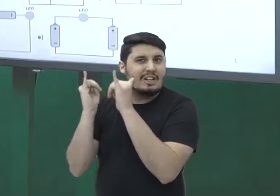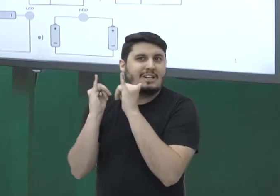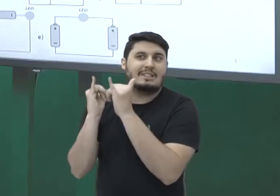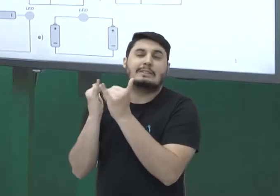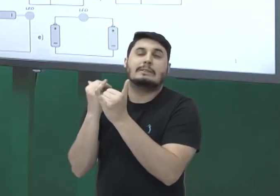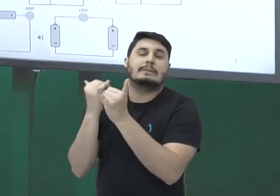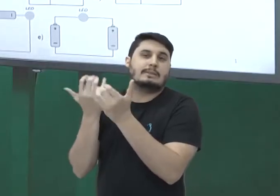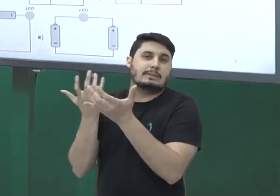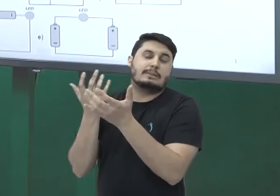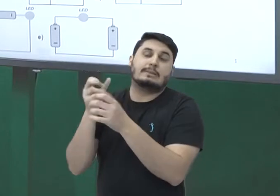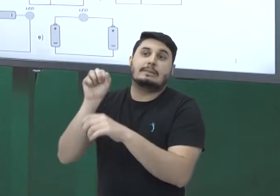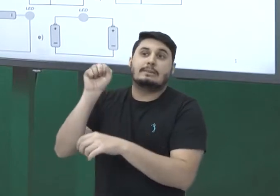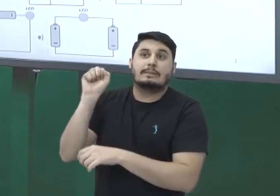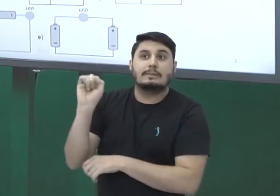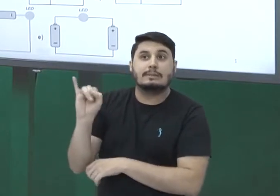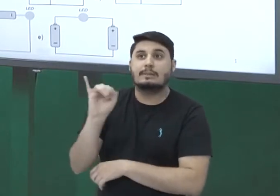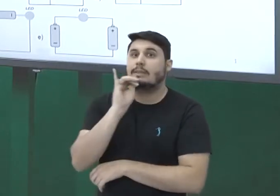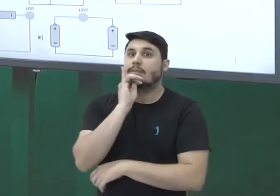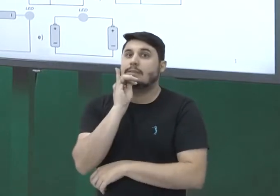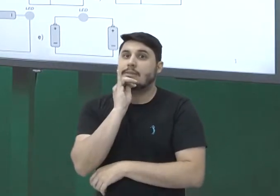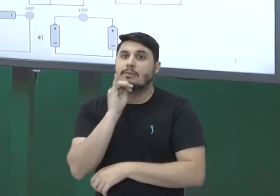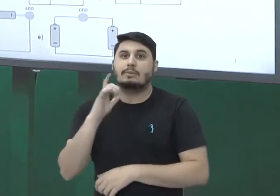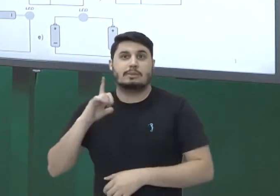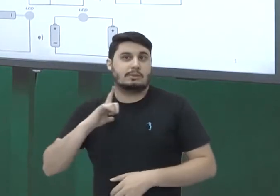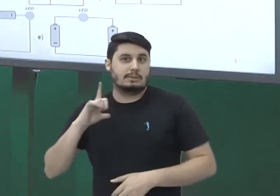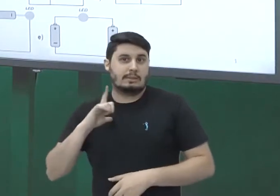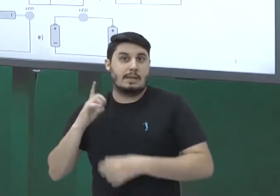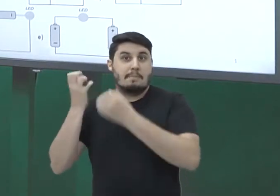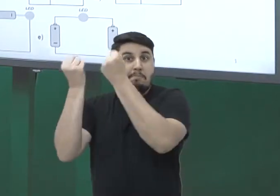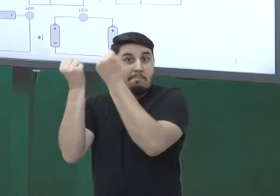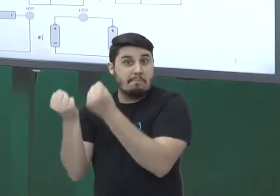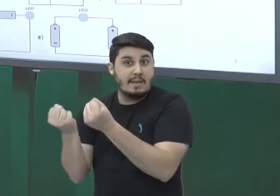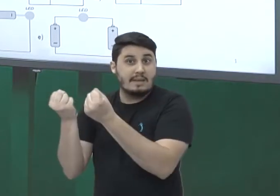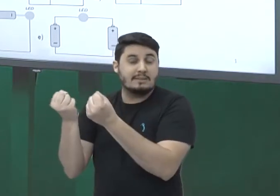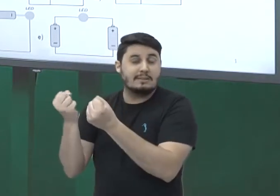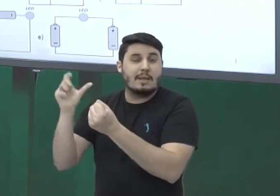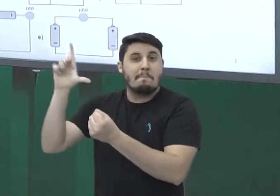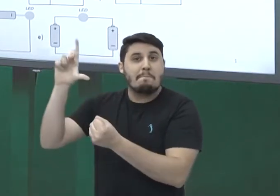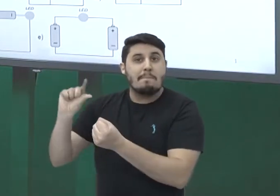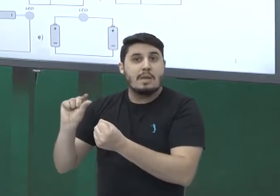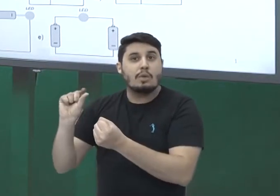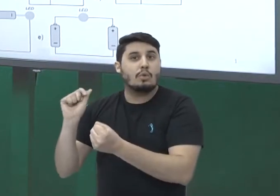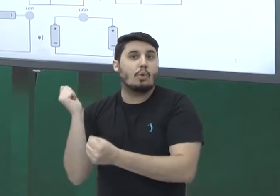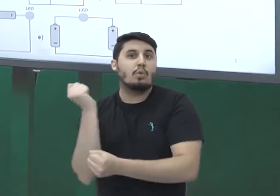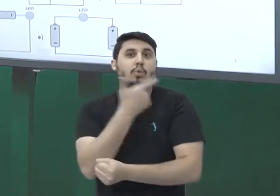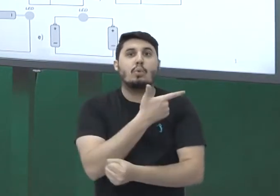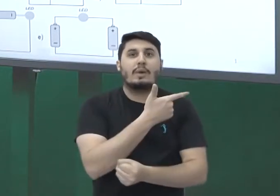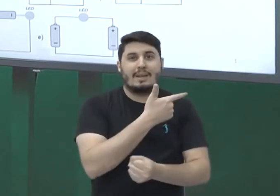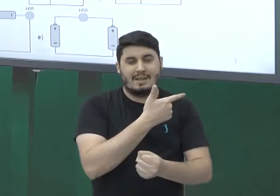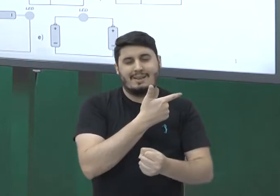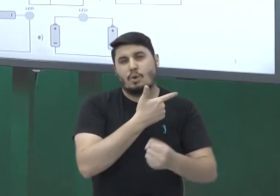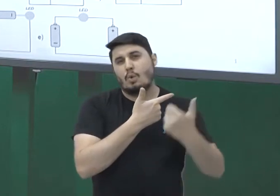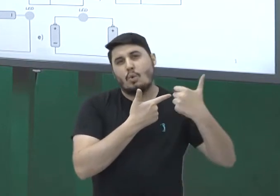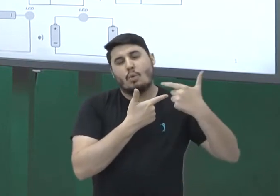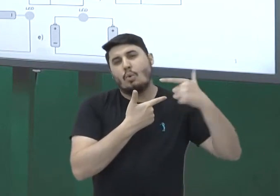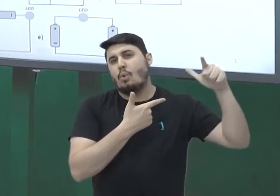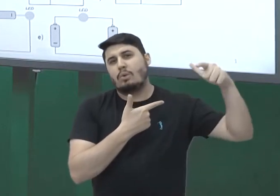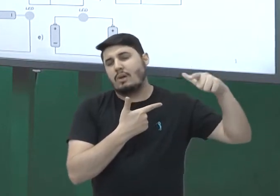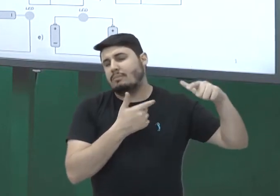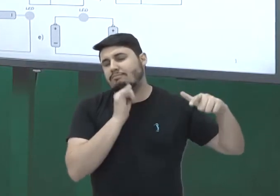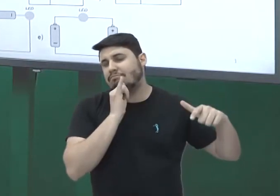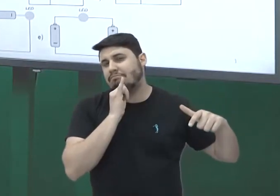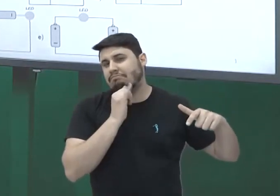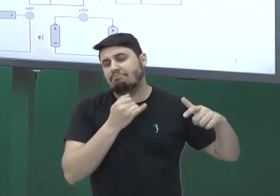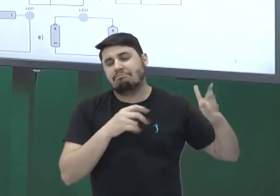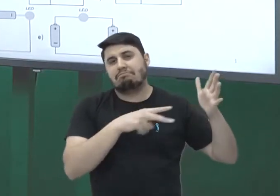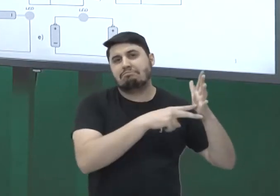valor. Ou seja, se você tiver uma diferença de potencial menor do que aquele valor, o LED não vai acender de forma alguma. Então